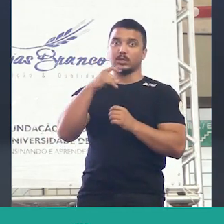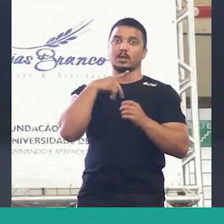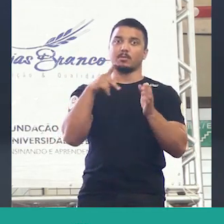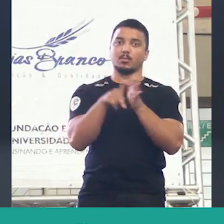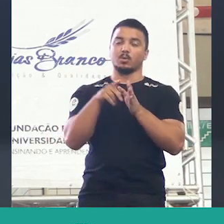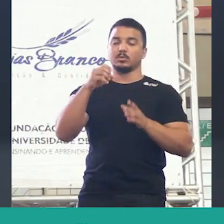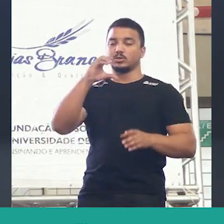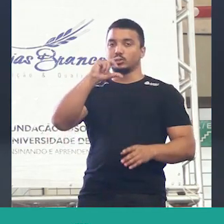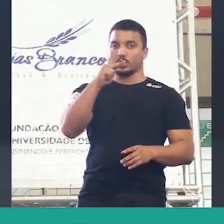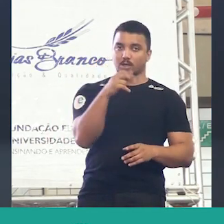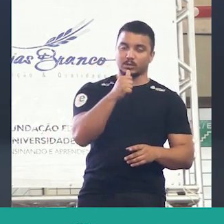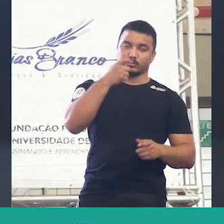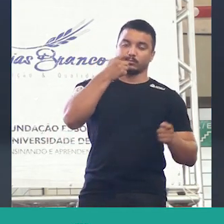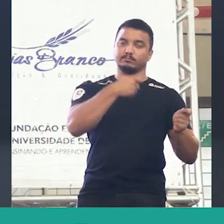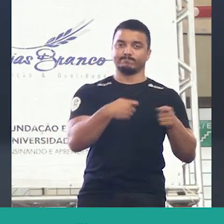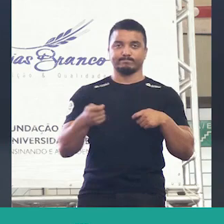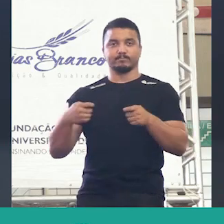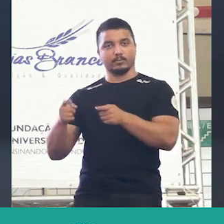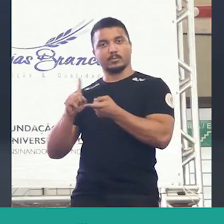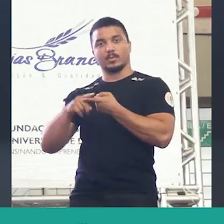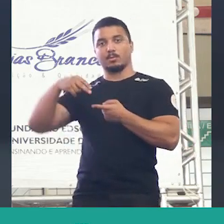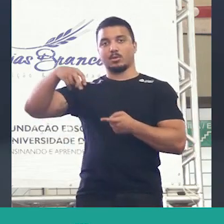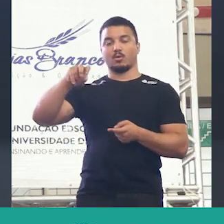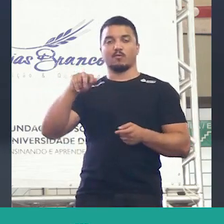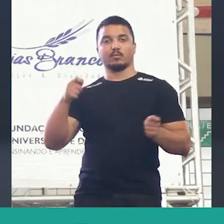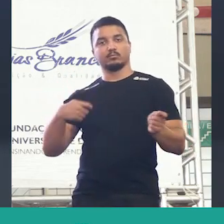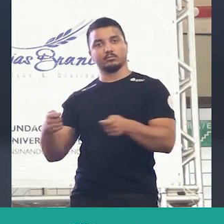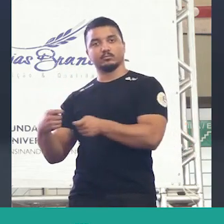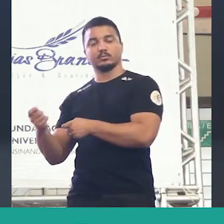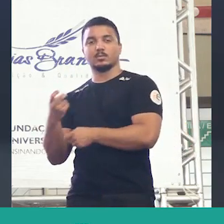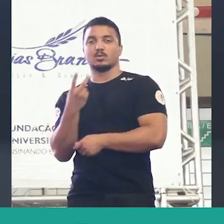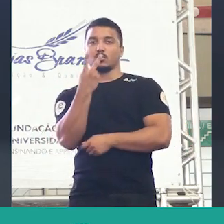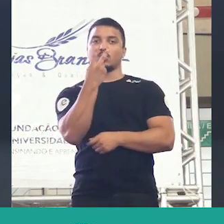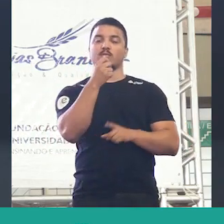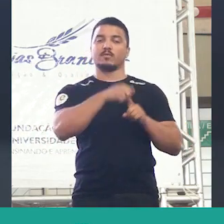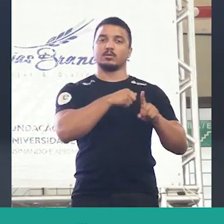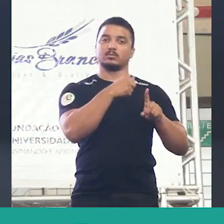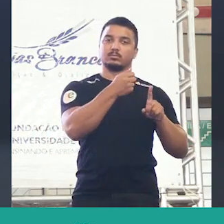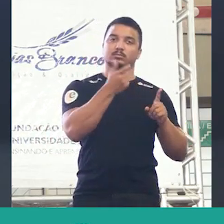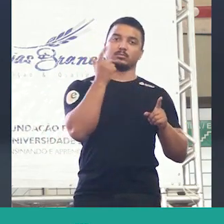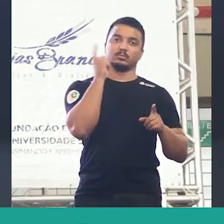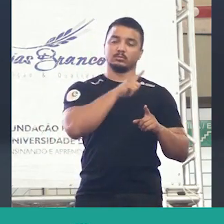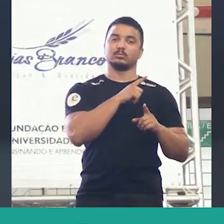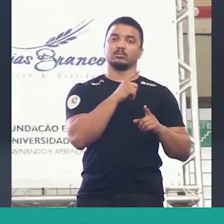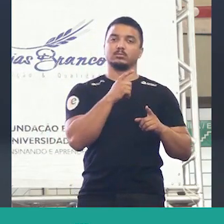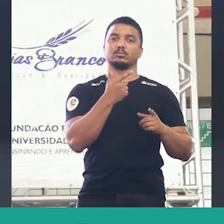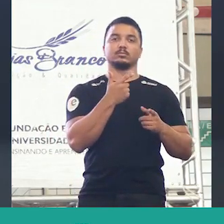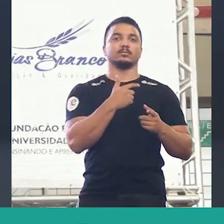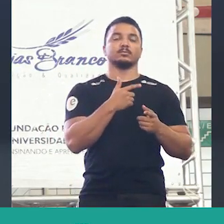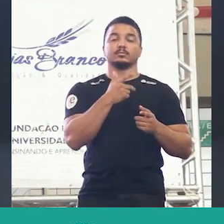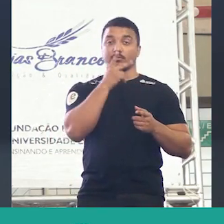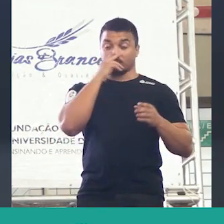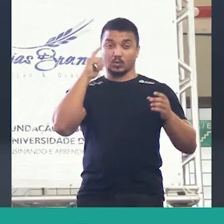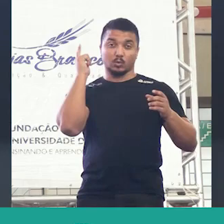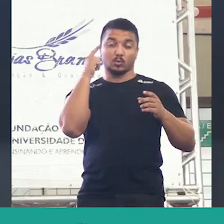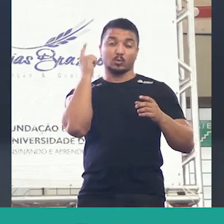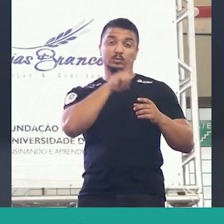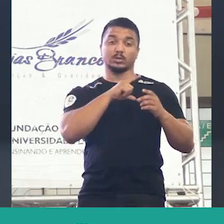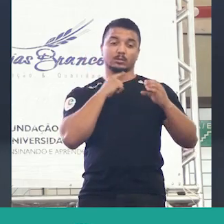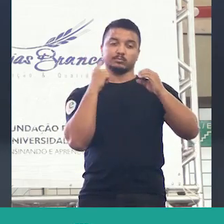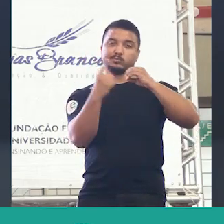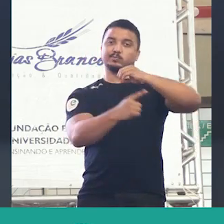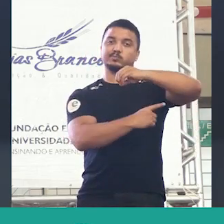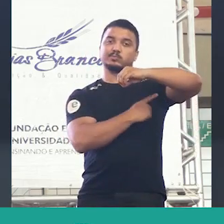e a cada lua nova. Ou seja, 2 em cada mês. Por quê? Porque para ele dar uma volta completa, lembra que eu disse no início da